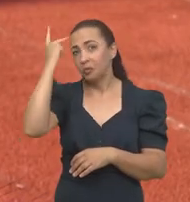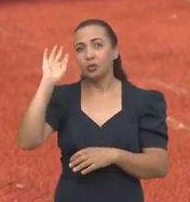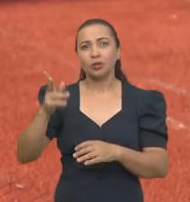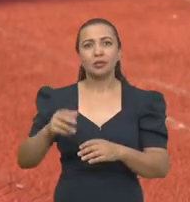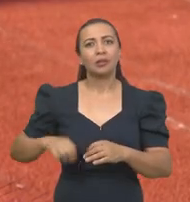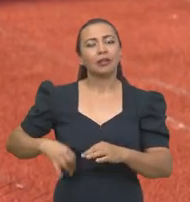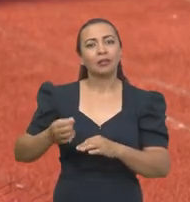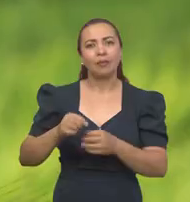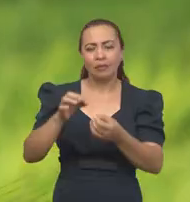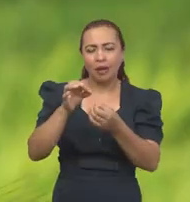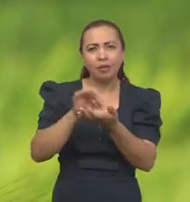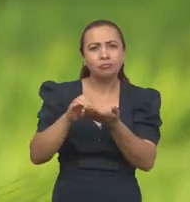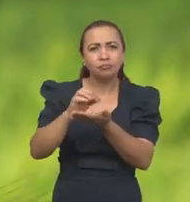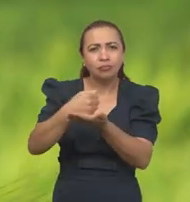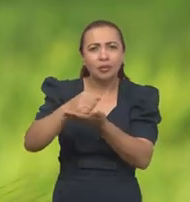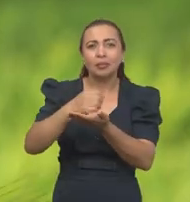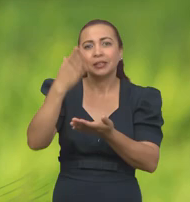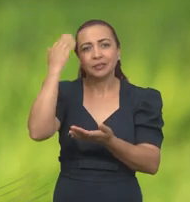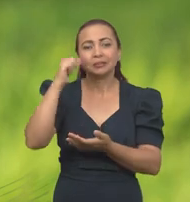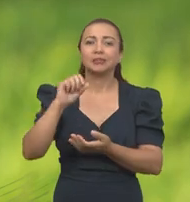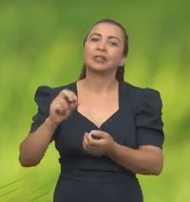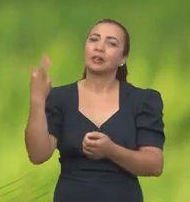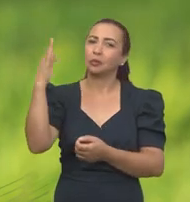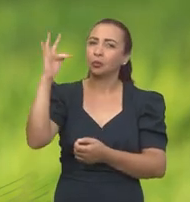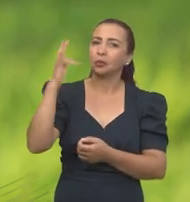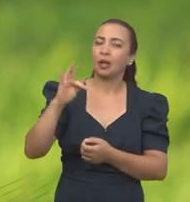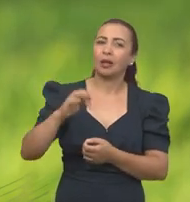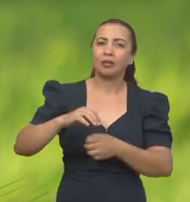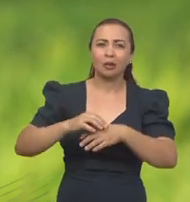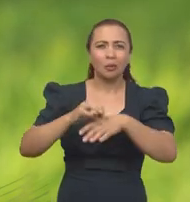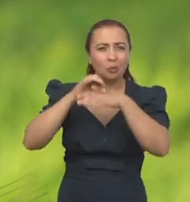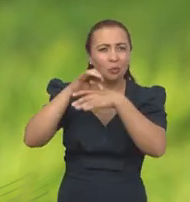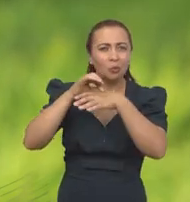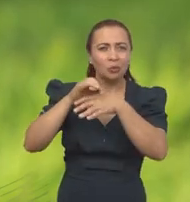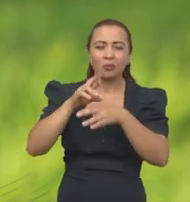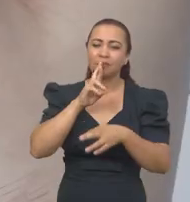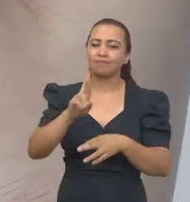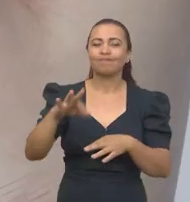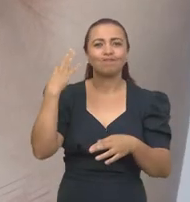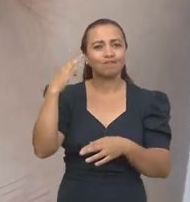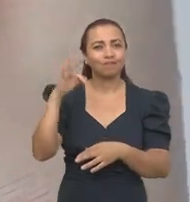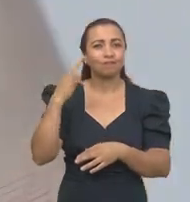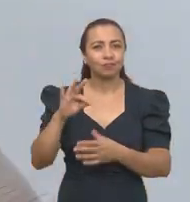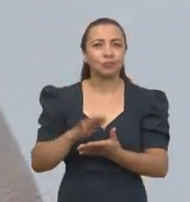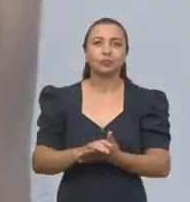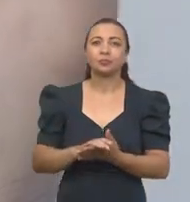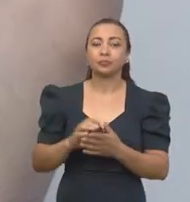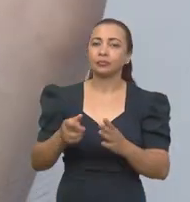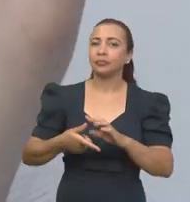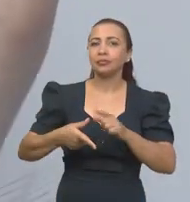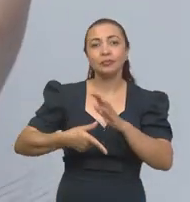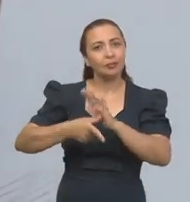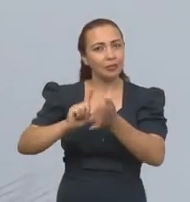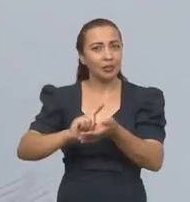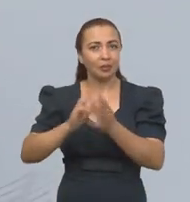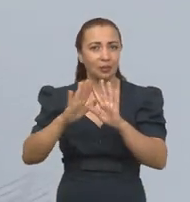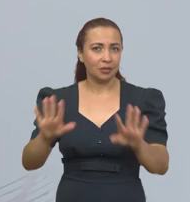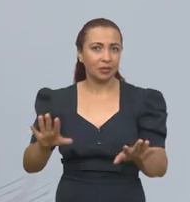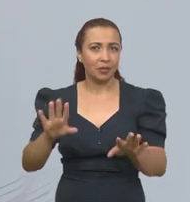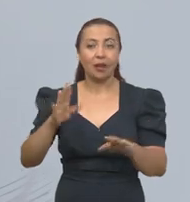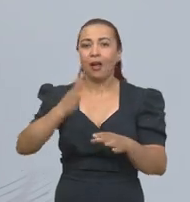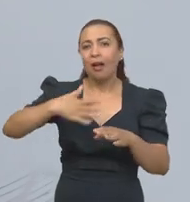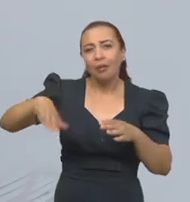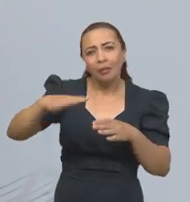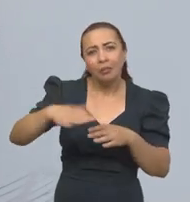levava no bolso anti-inflamatório sabendo que vai doer né que E ai vai responder com dor e antecipando é